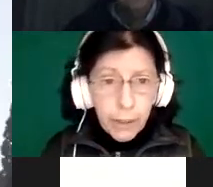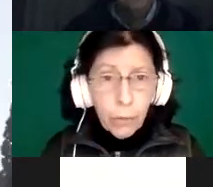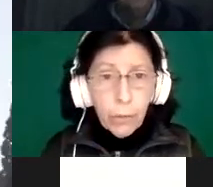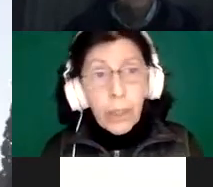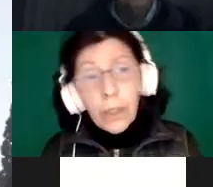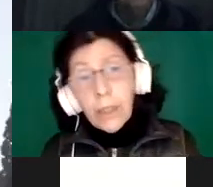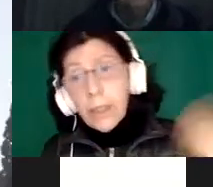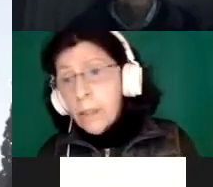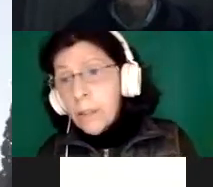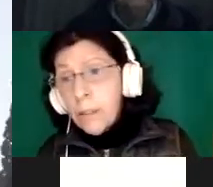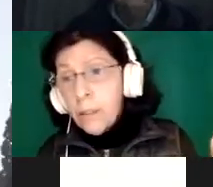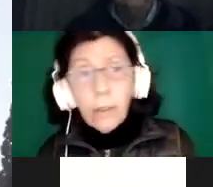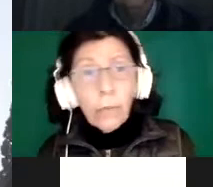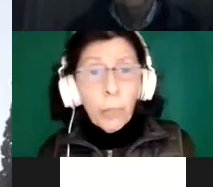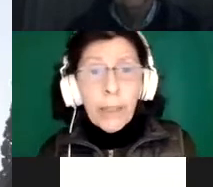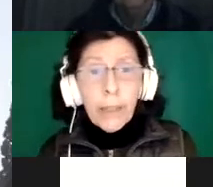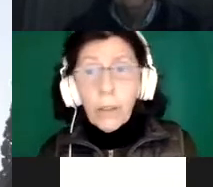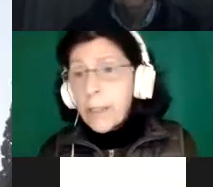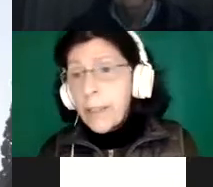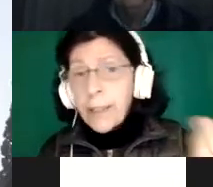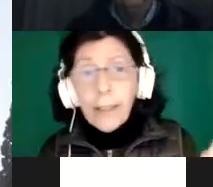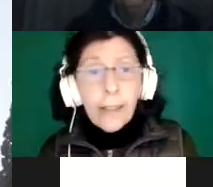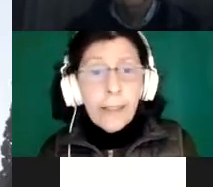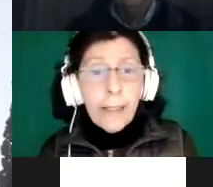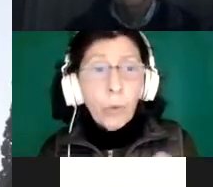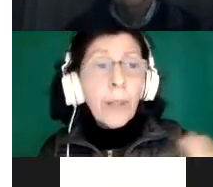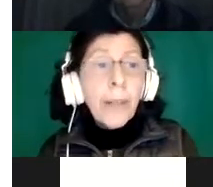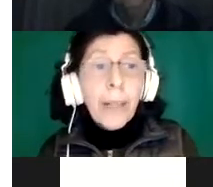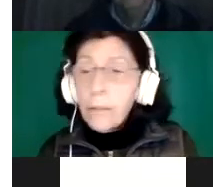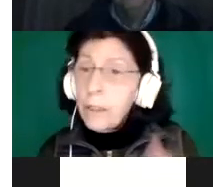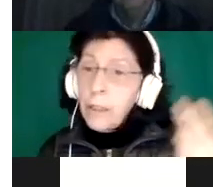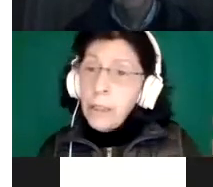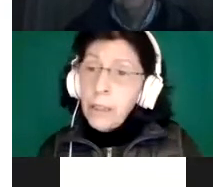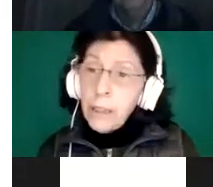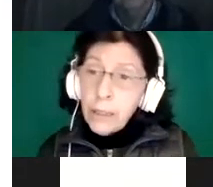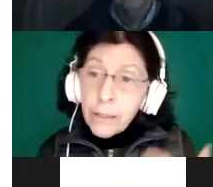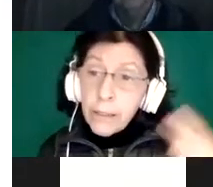propriamente dito, e aquilo que eu vou explicar agora é digamos, o trabalho